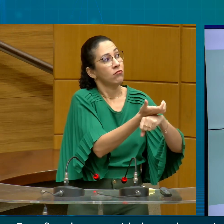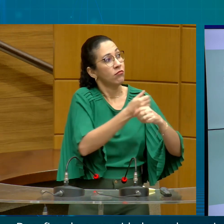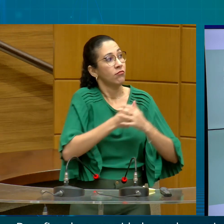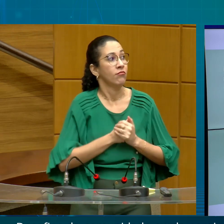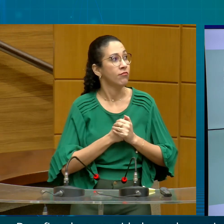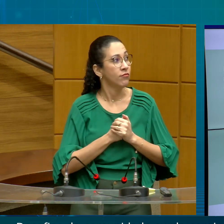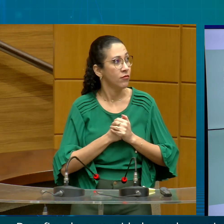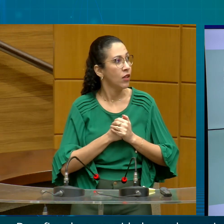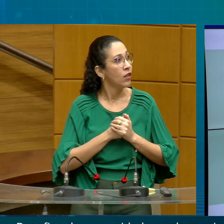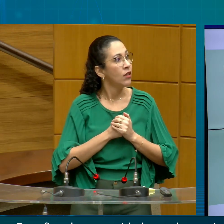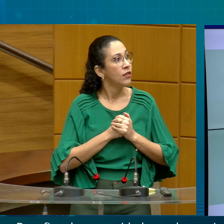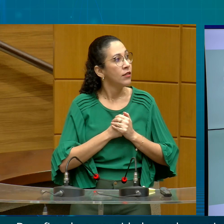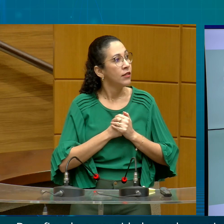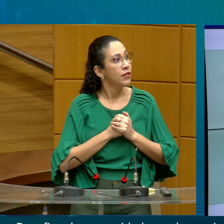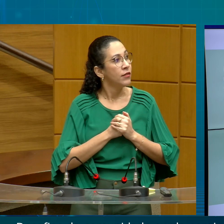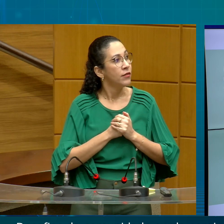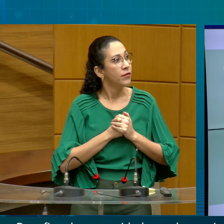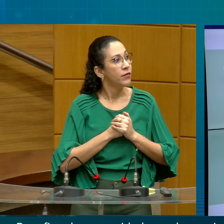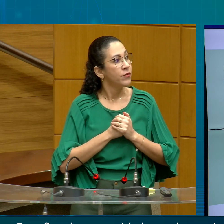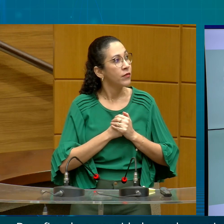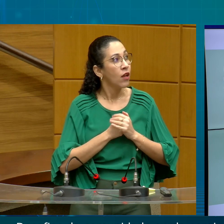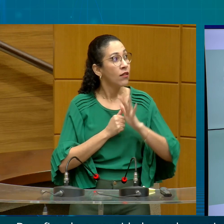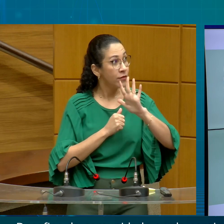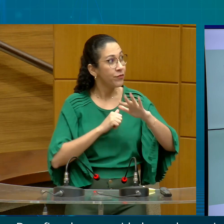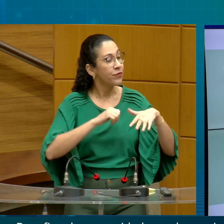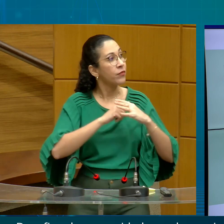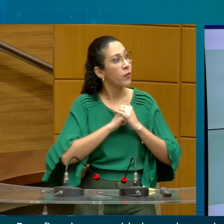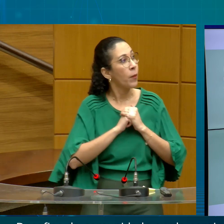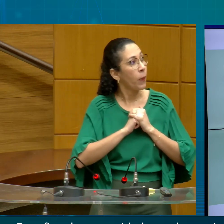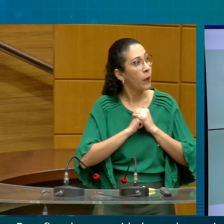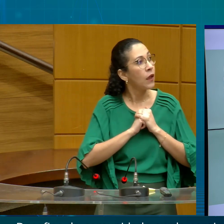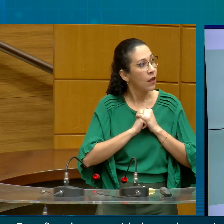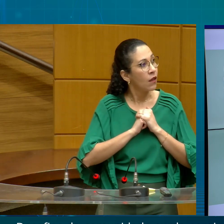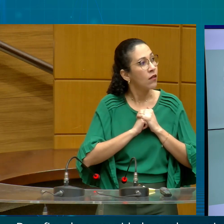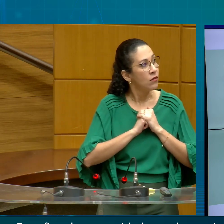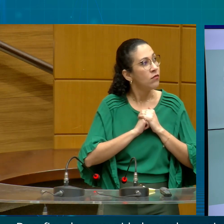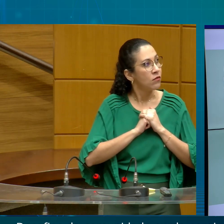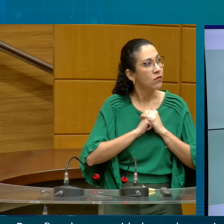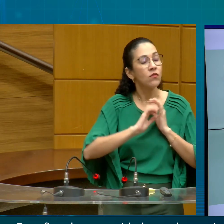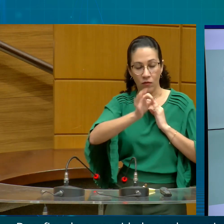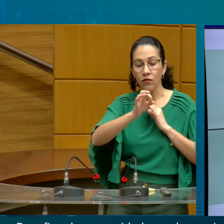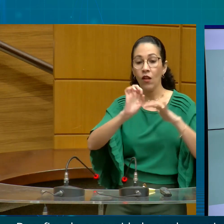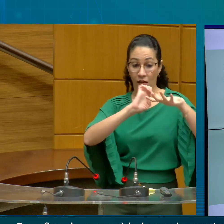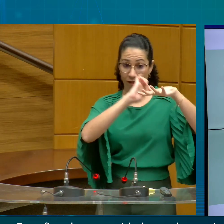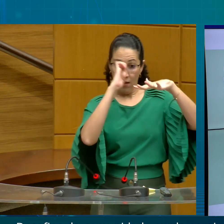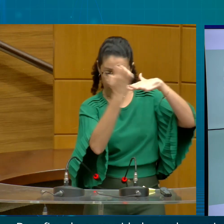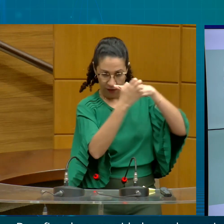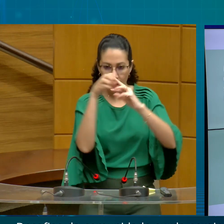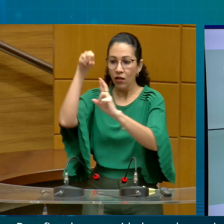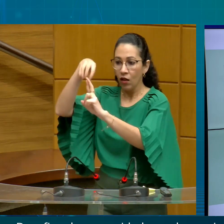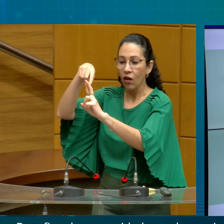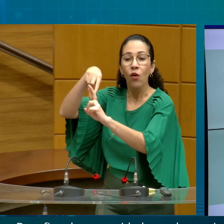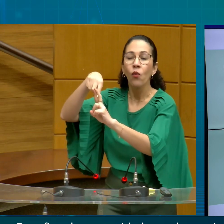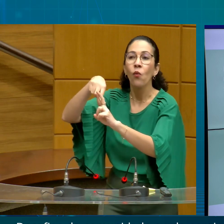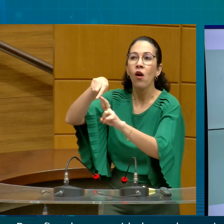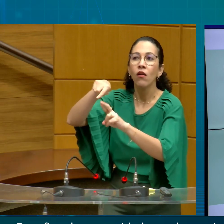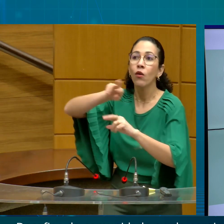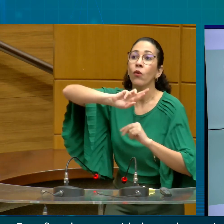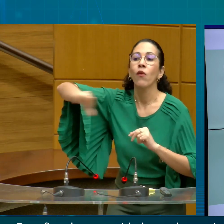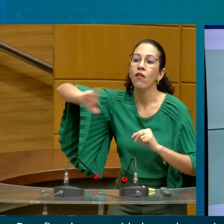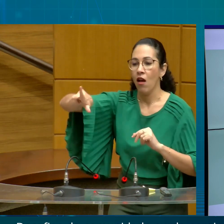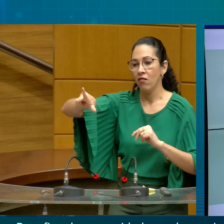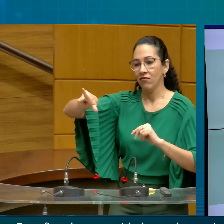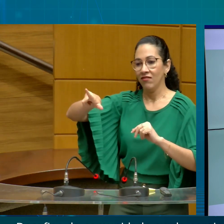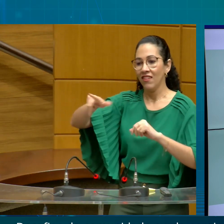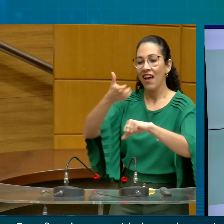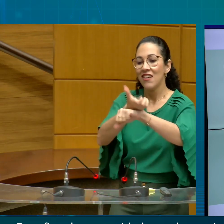isso ser incluído dentro da grade curricular das escolas. O ensino básico, intermediário e avançado, né,